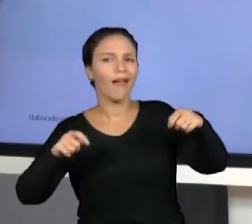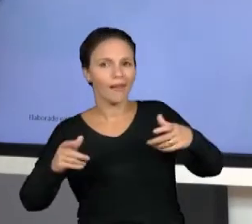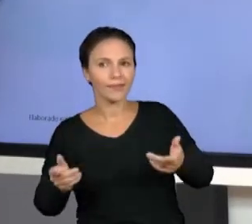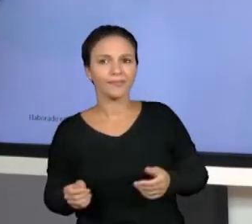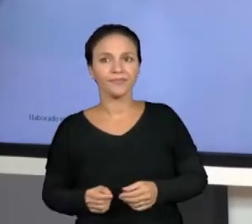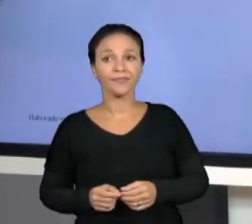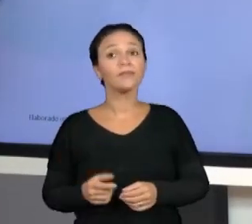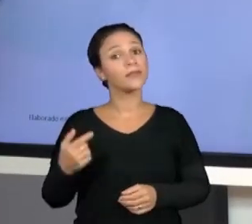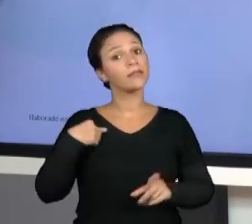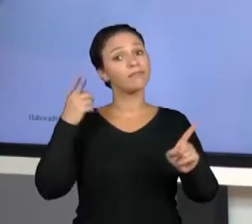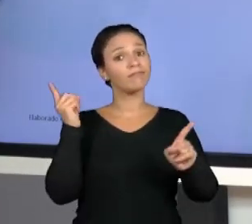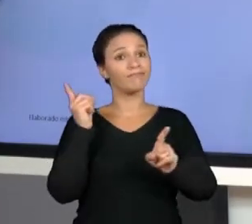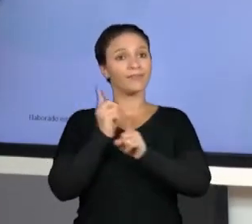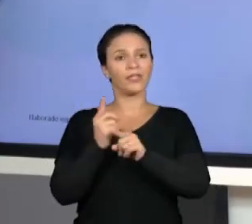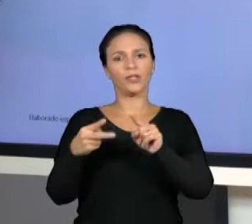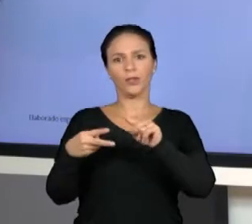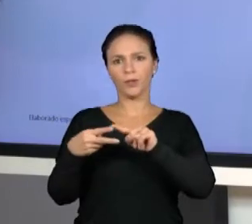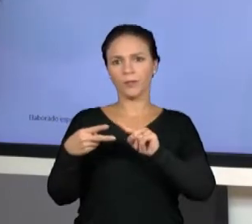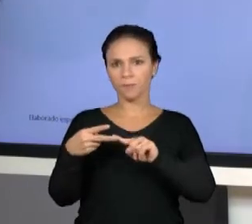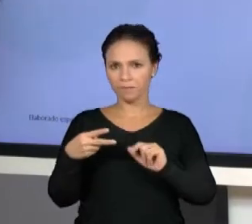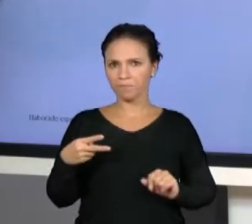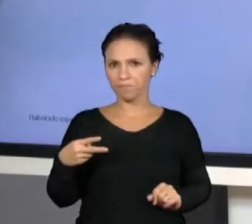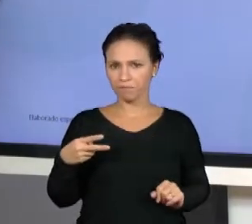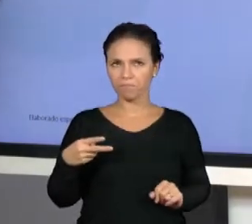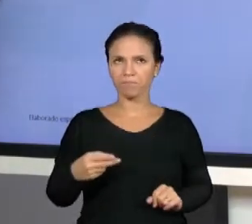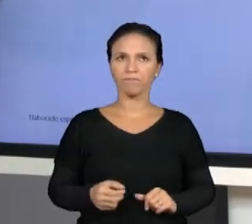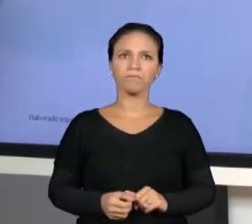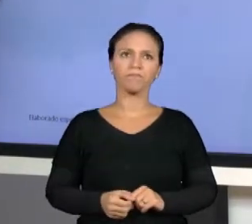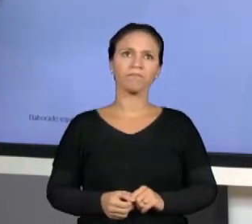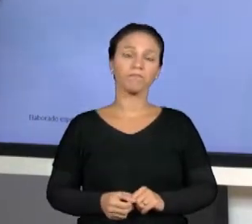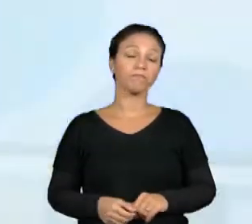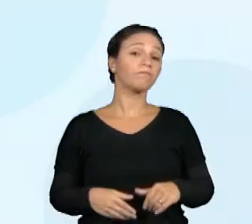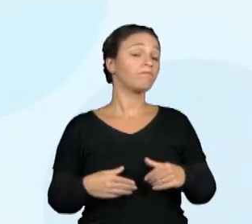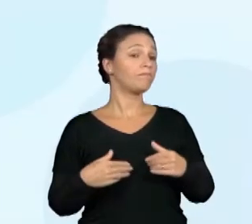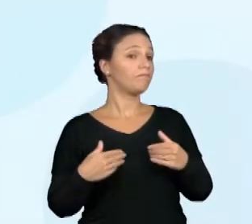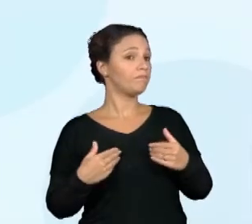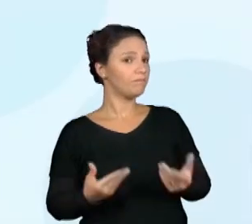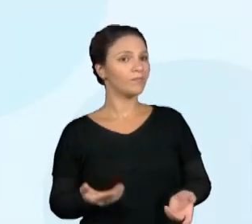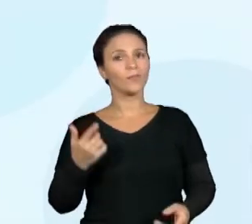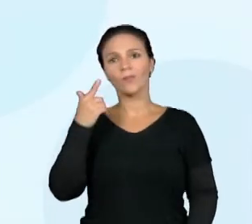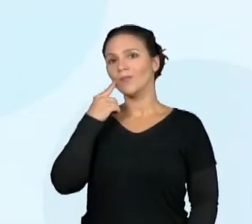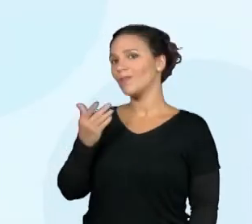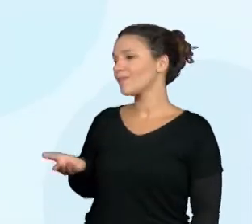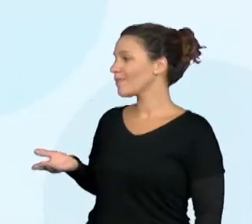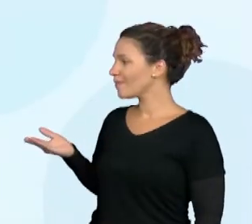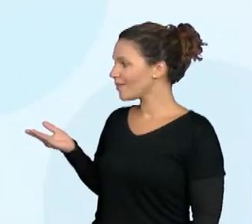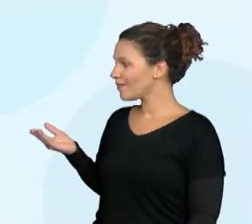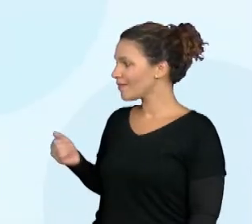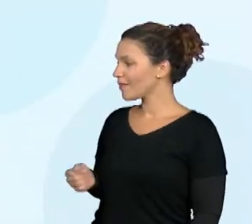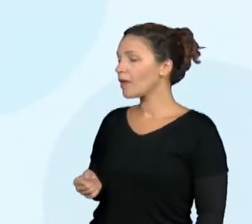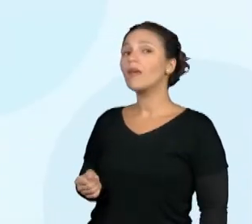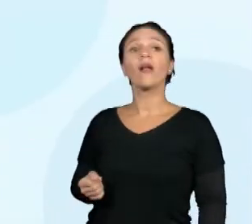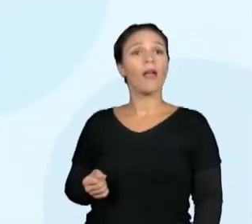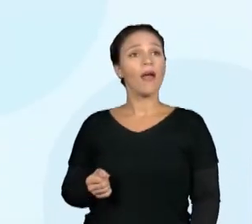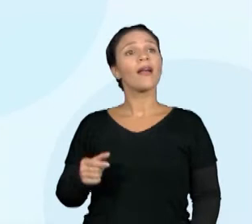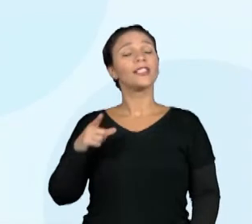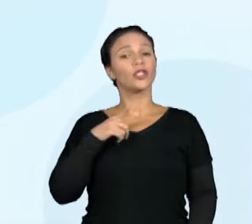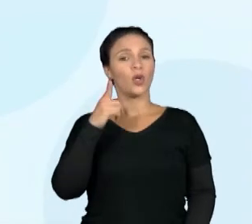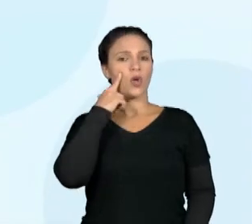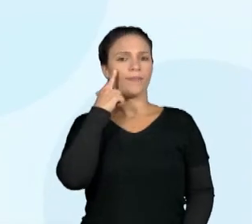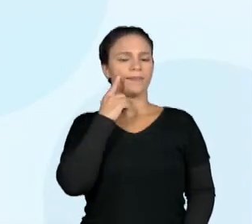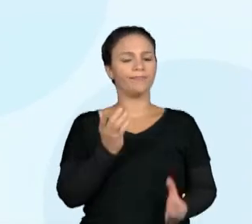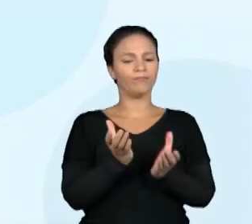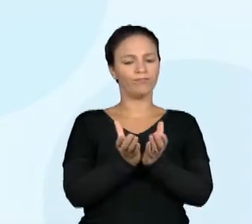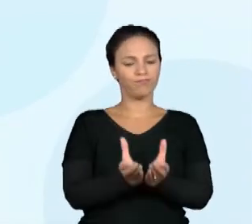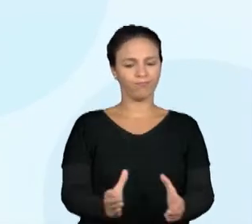eu encontrei esses dois tipos de peixe, colisa e o tetraneon. Em um dos aquários da pet shop para venda, havia